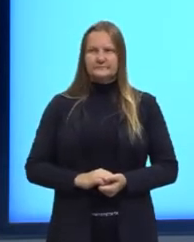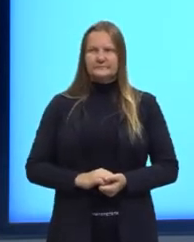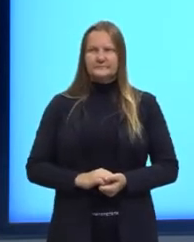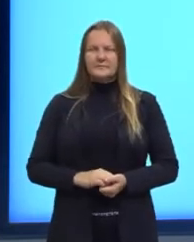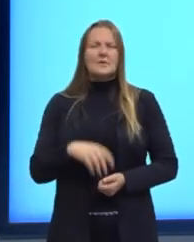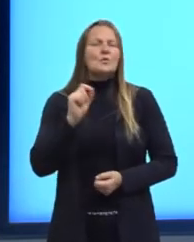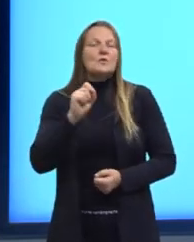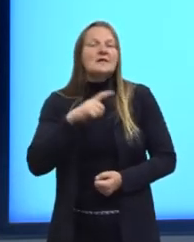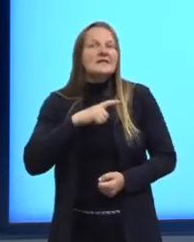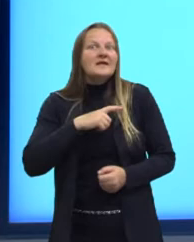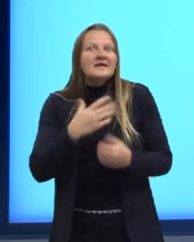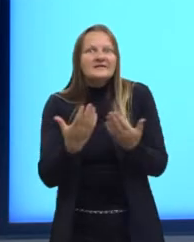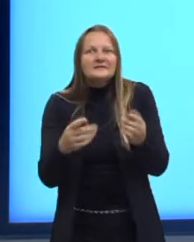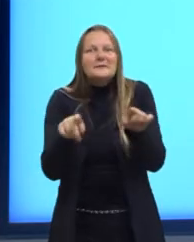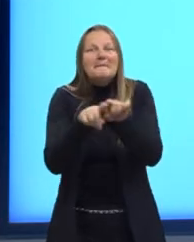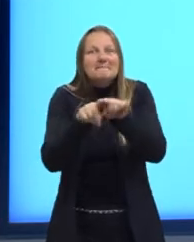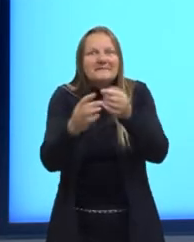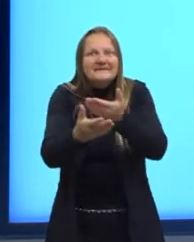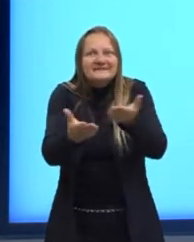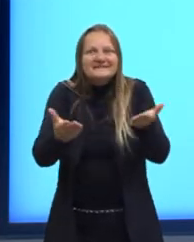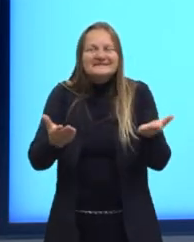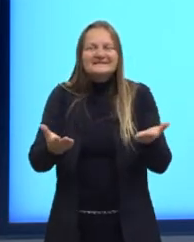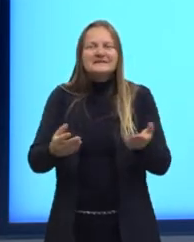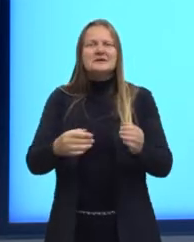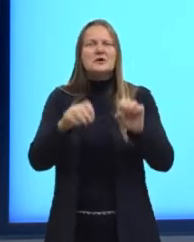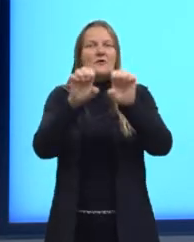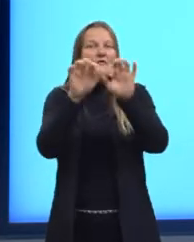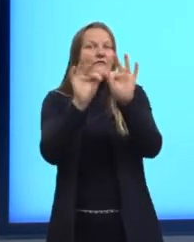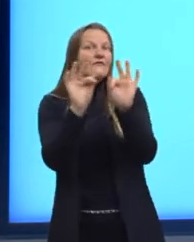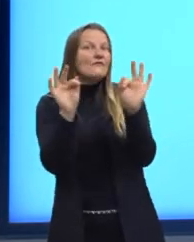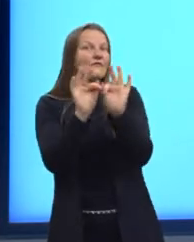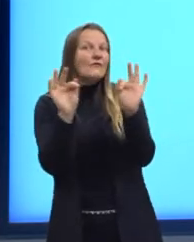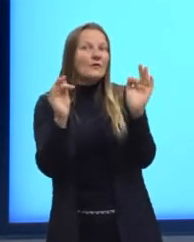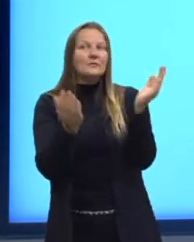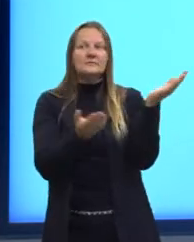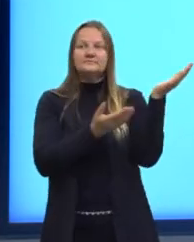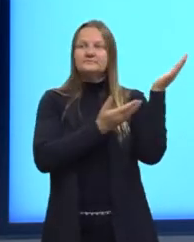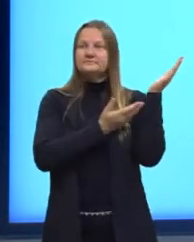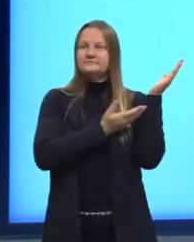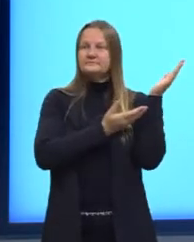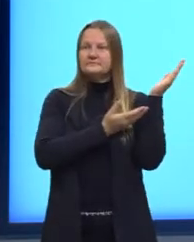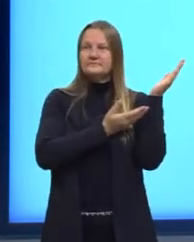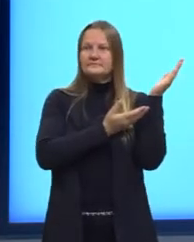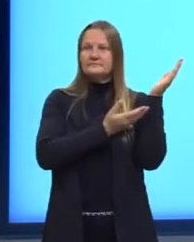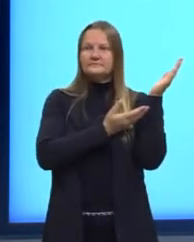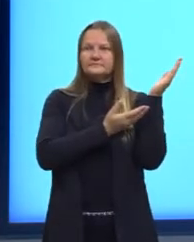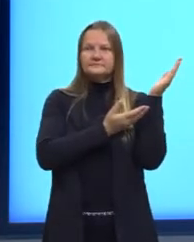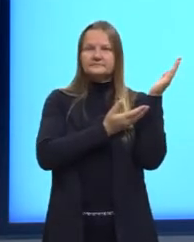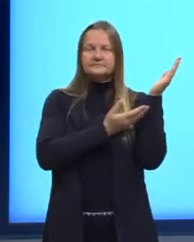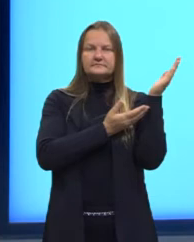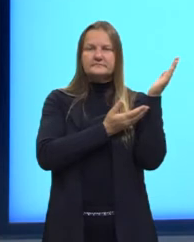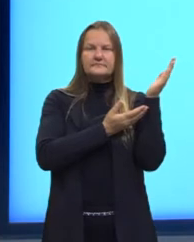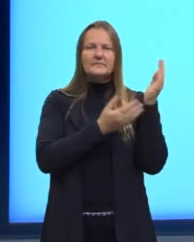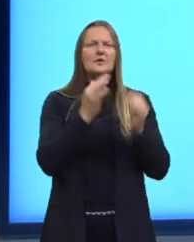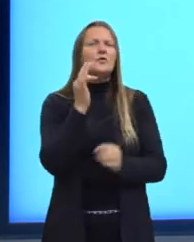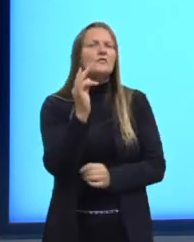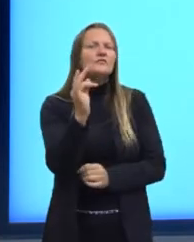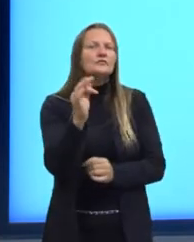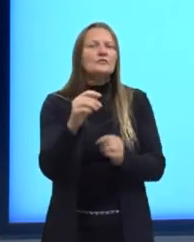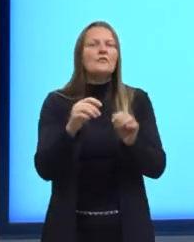o que que nós temos também a gente tem ali uma fórmula né a fórmula que traz o valor futuro